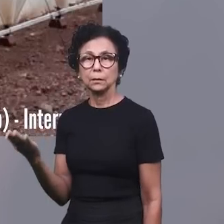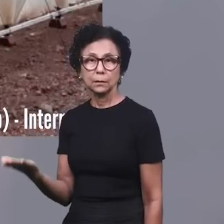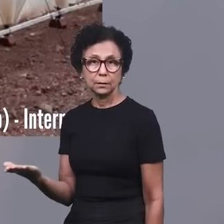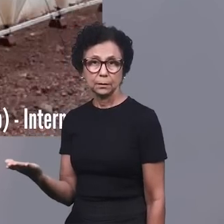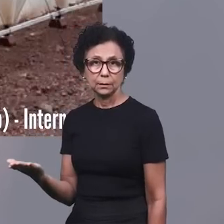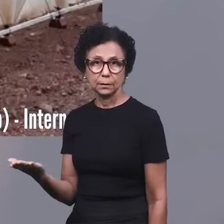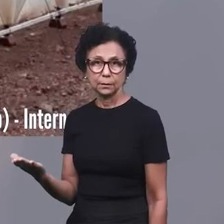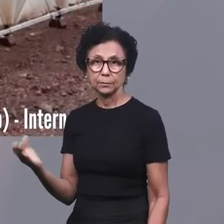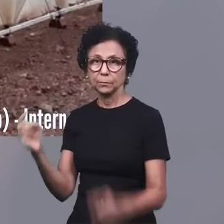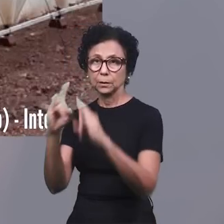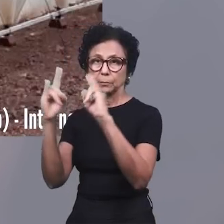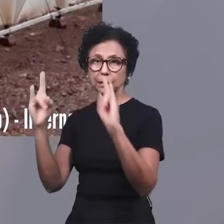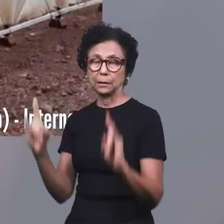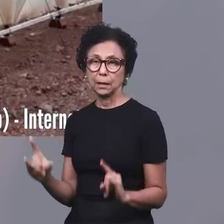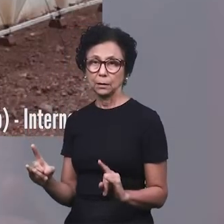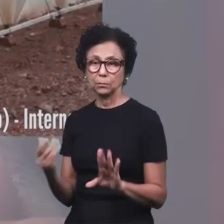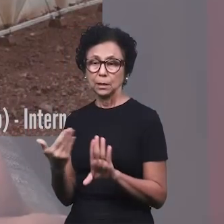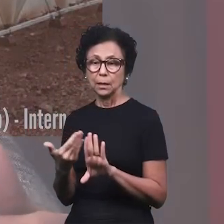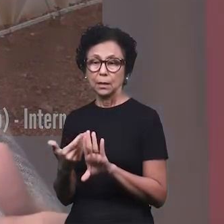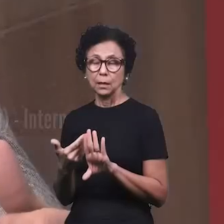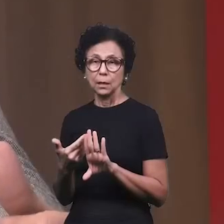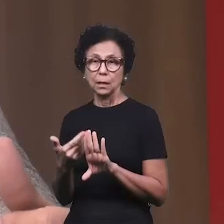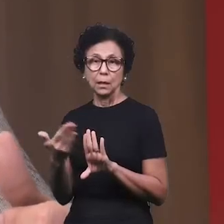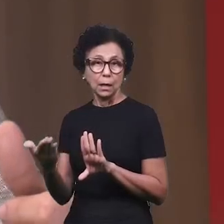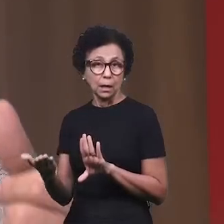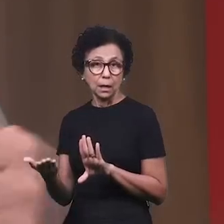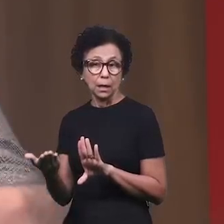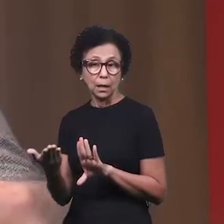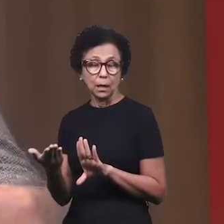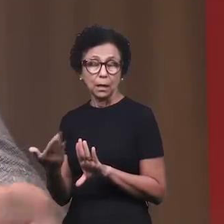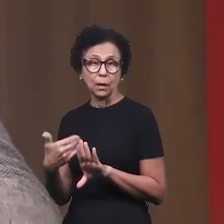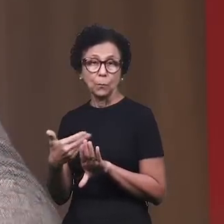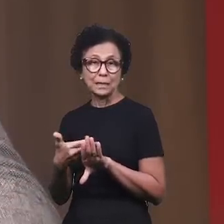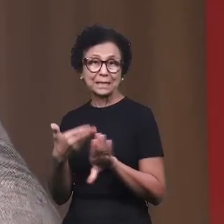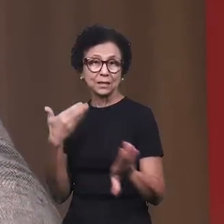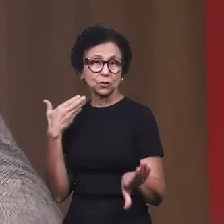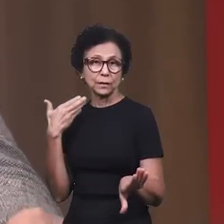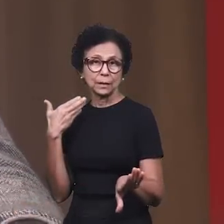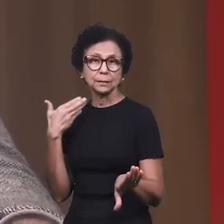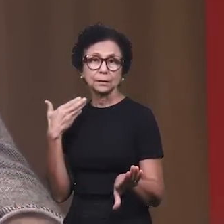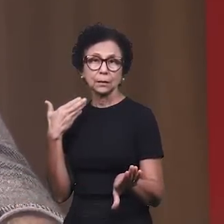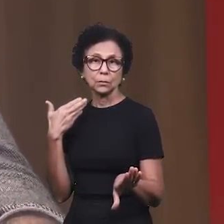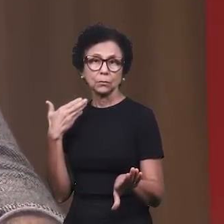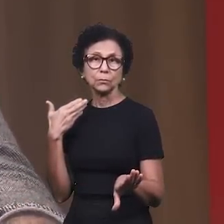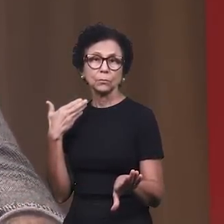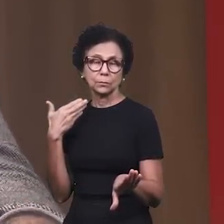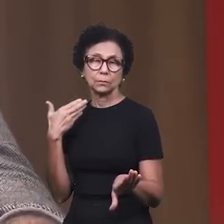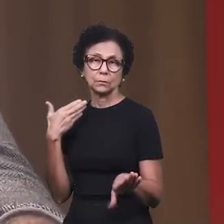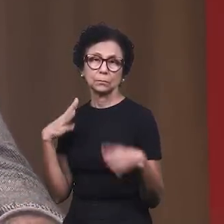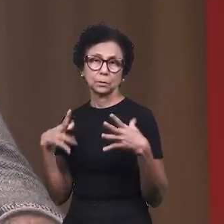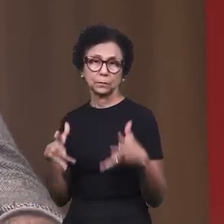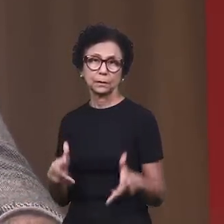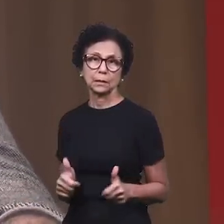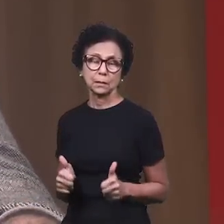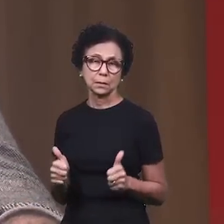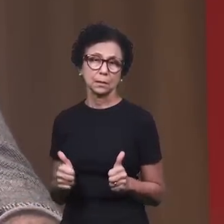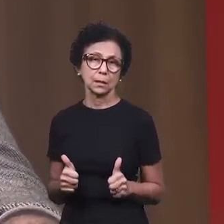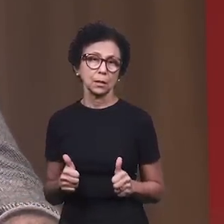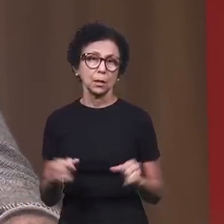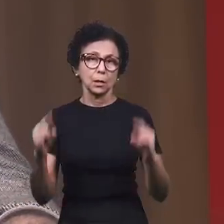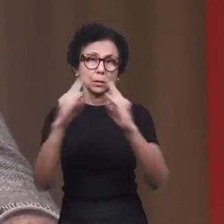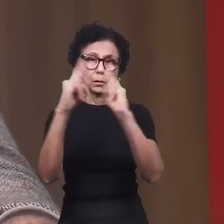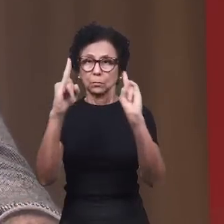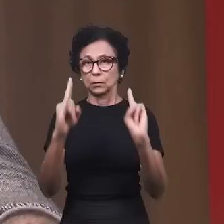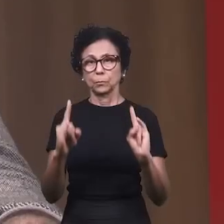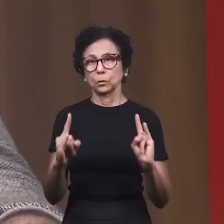à santificação, que está dentro do nosso coração. Então, o próprio tabernáculo era realmente